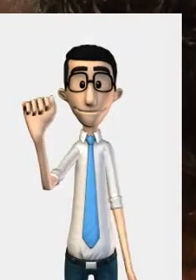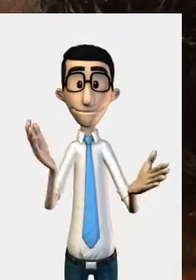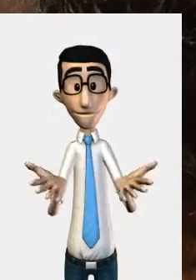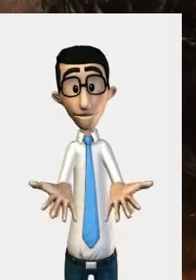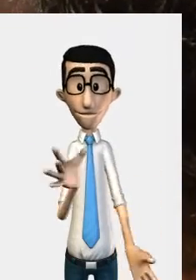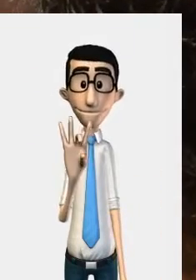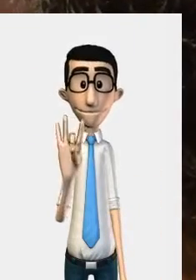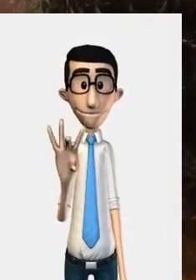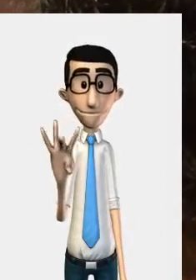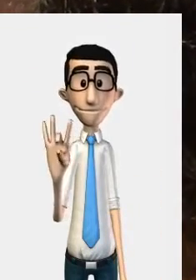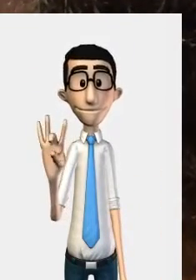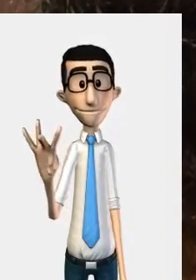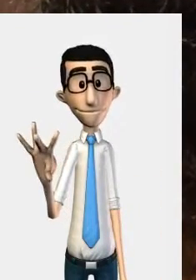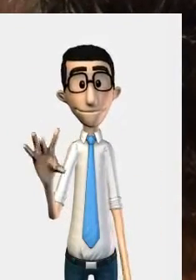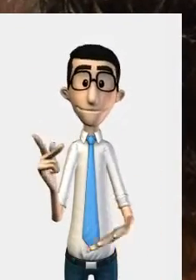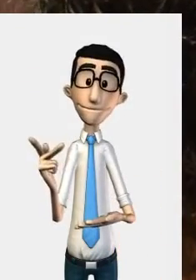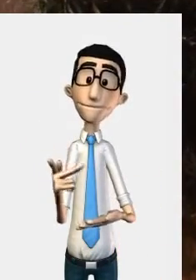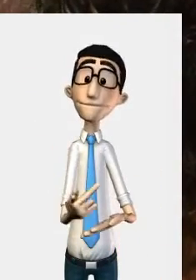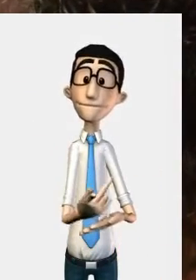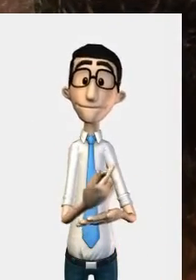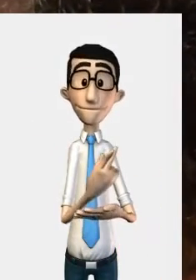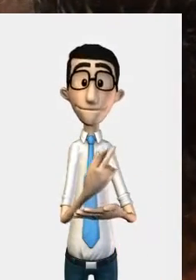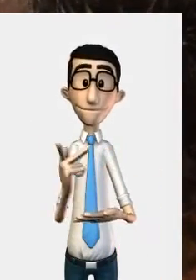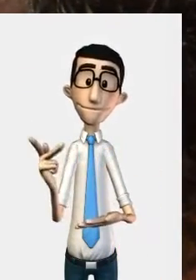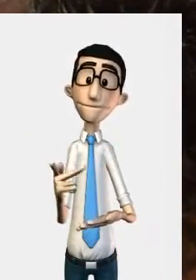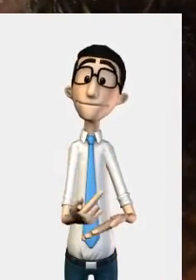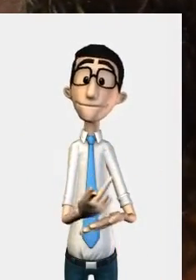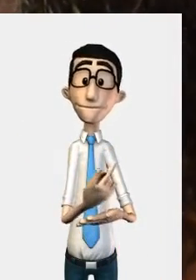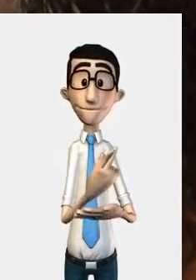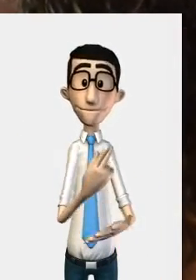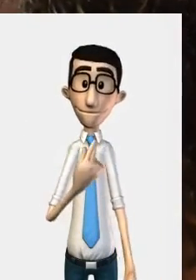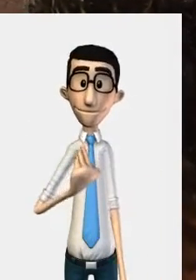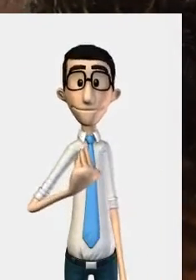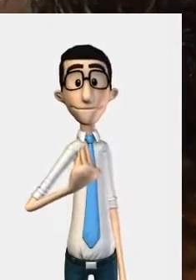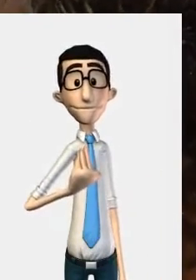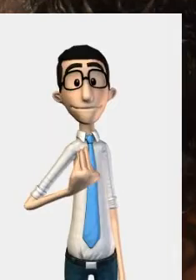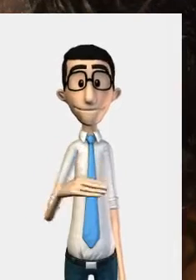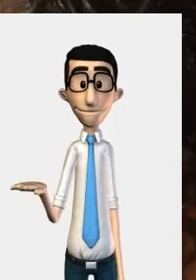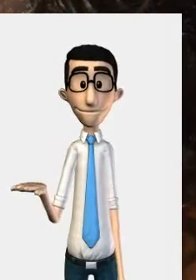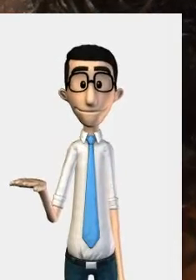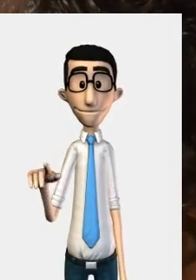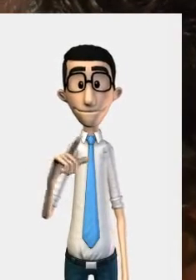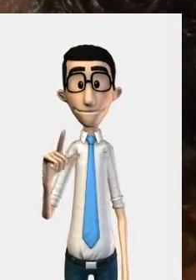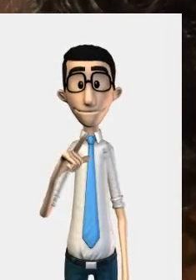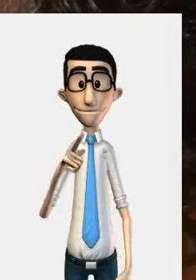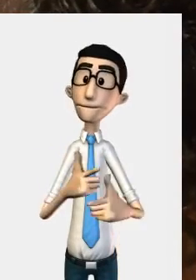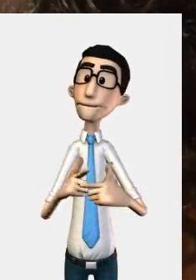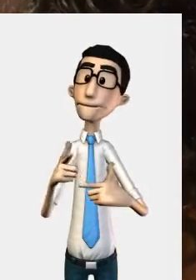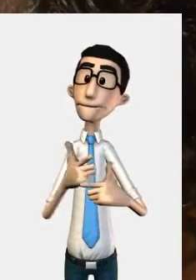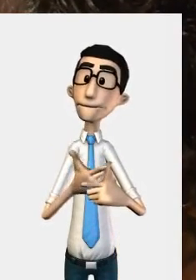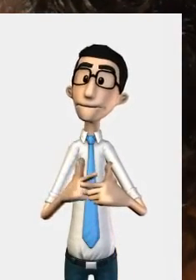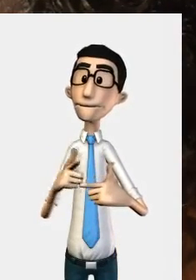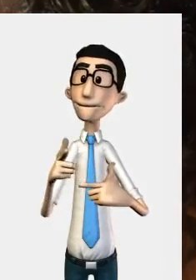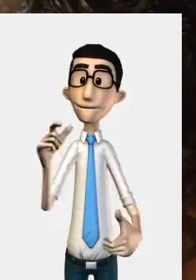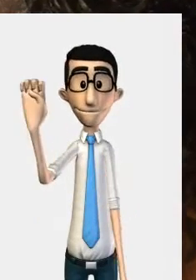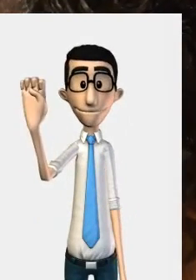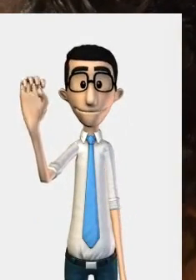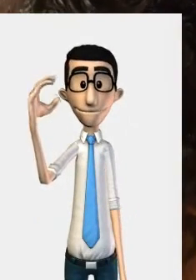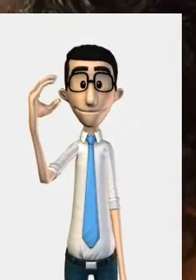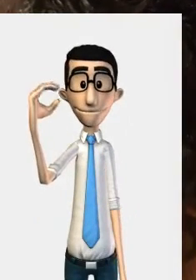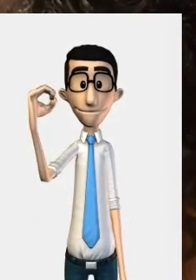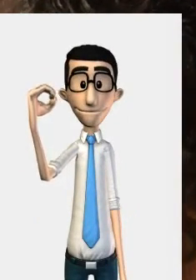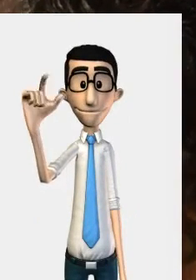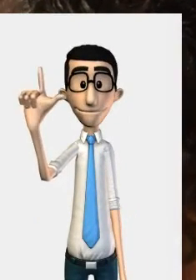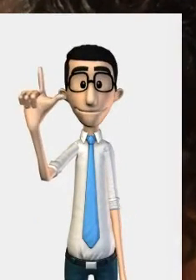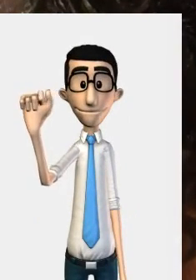é visual, se é falando, se é dando modelo, se é mostrando um vídeo de alguém escovando o dente, o que é